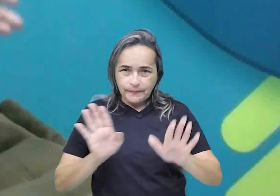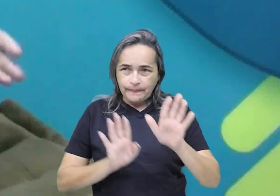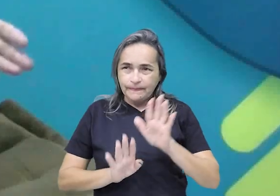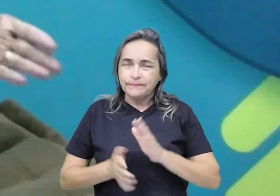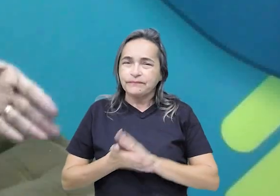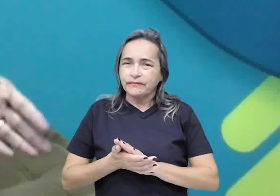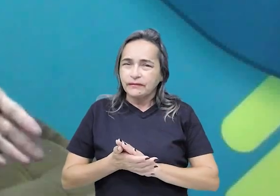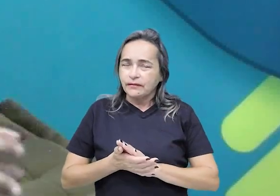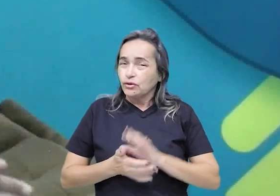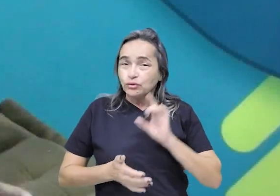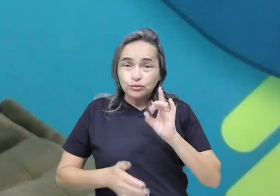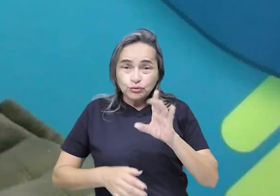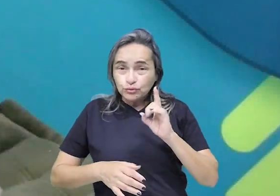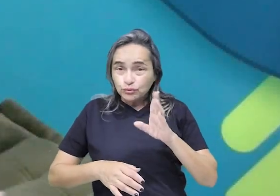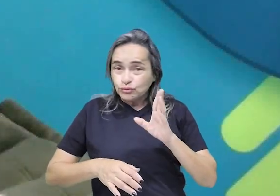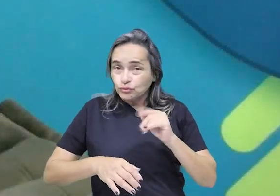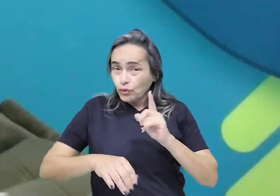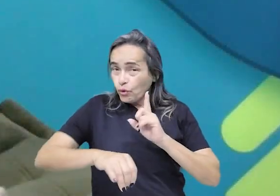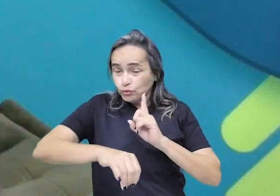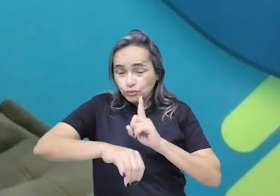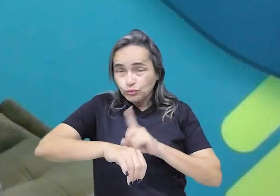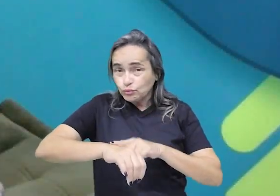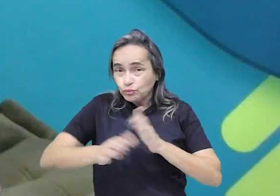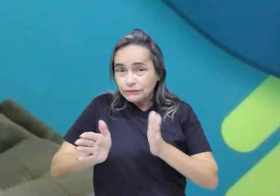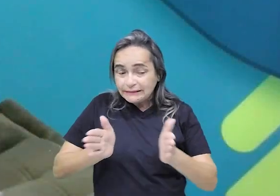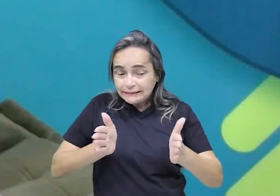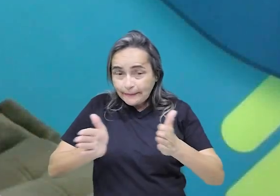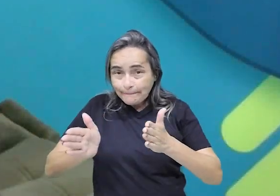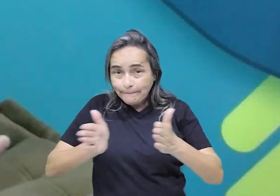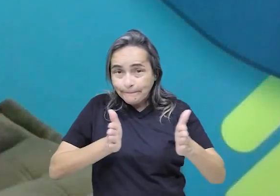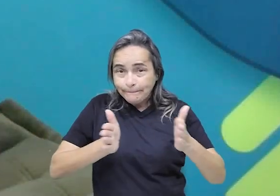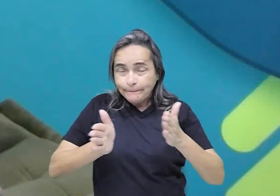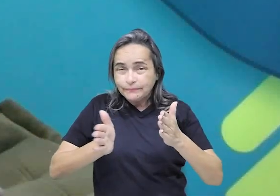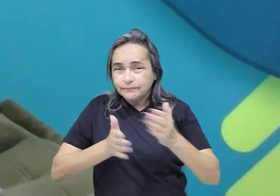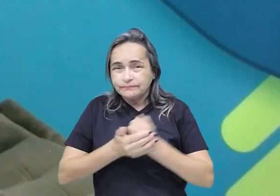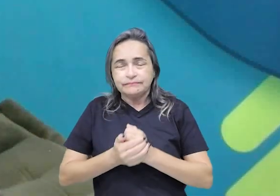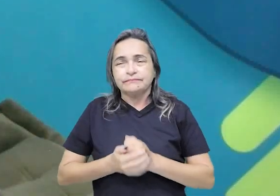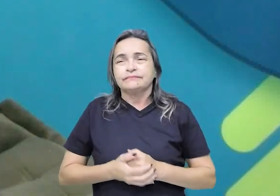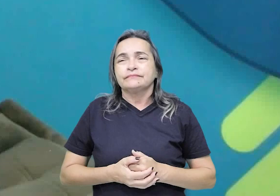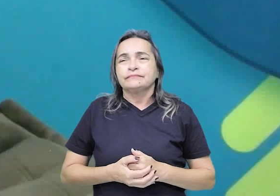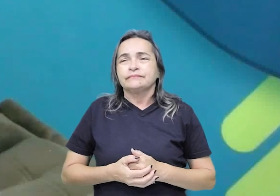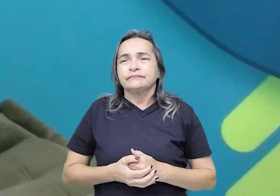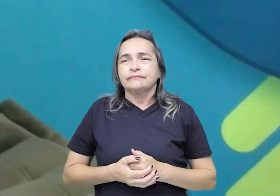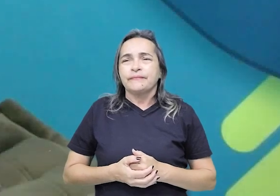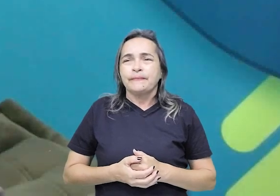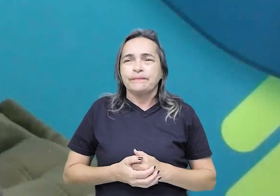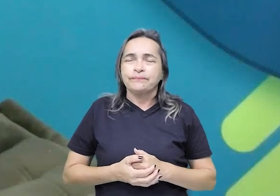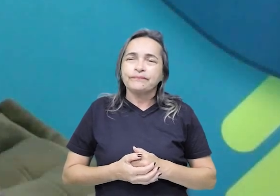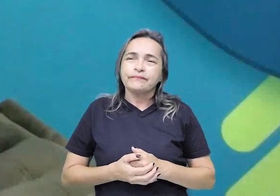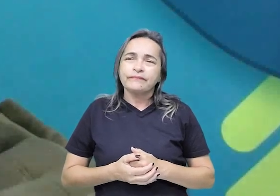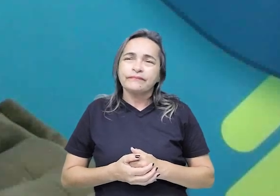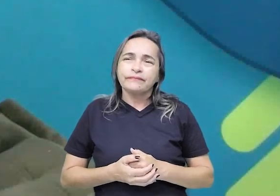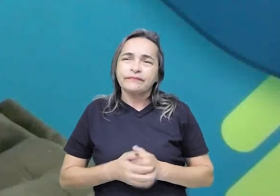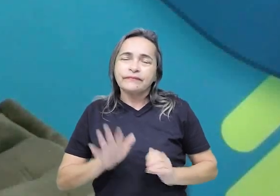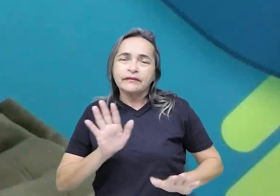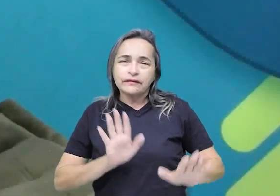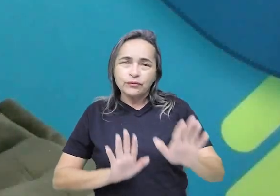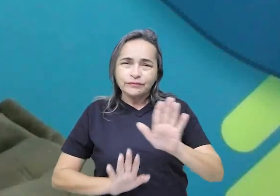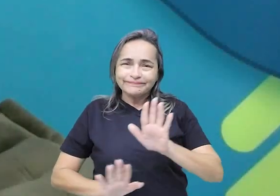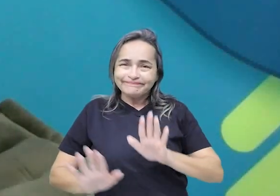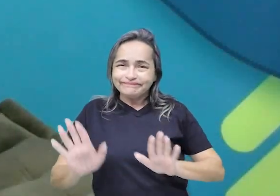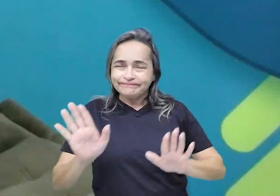no tempo que foi feita a prescrição médica, não abusar do uso de alguns medicamentos. Ter cuidado na hora